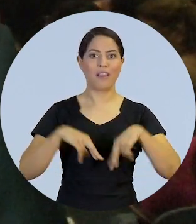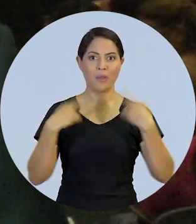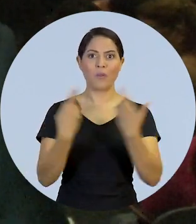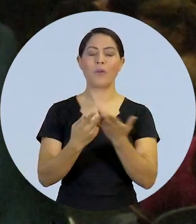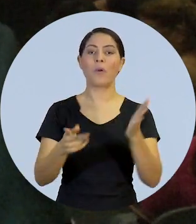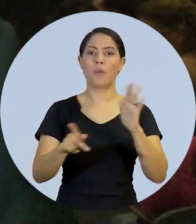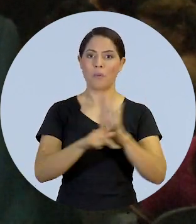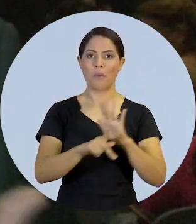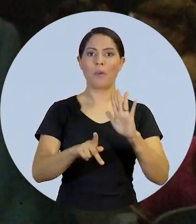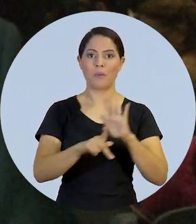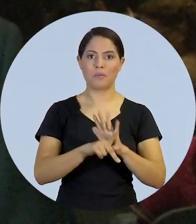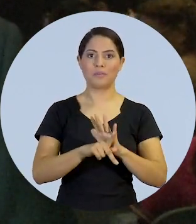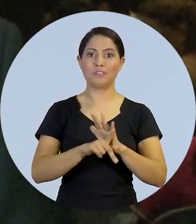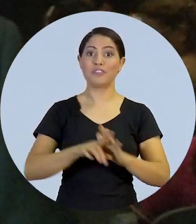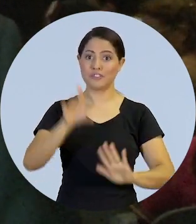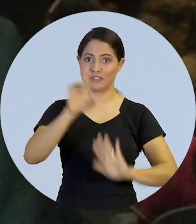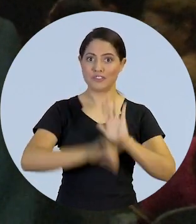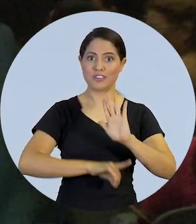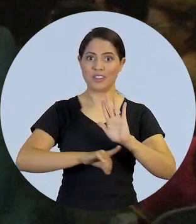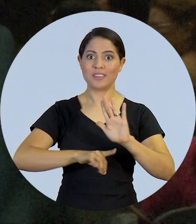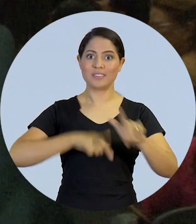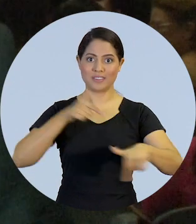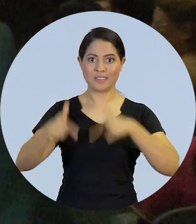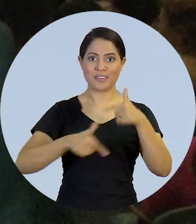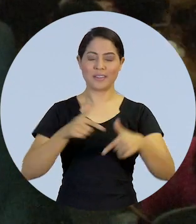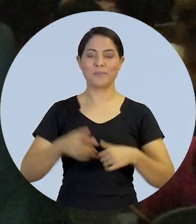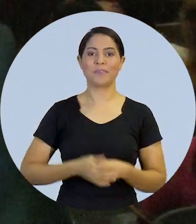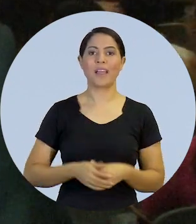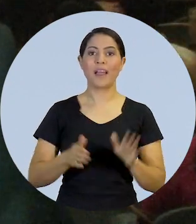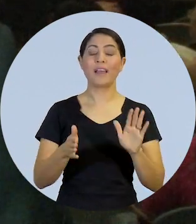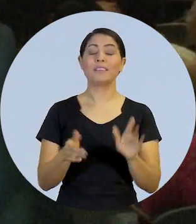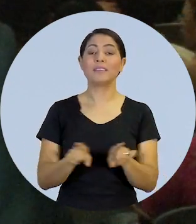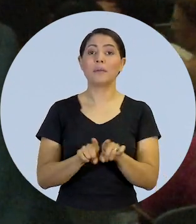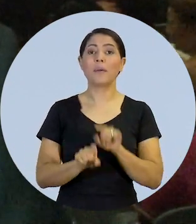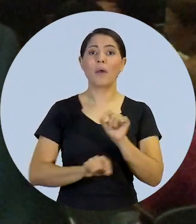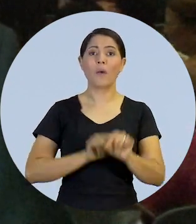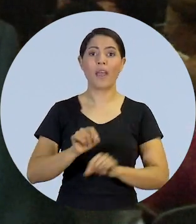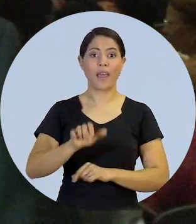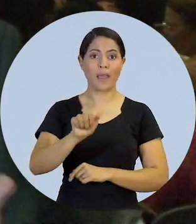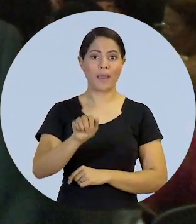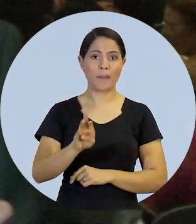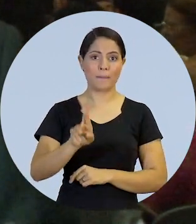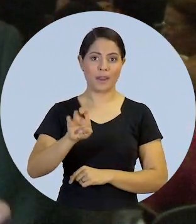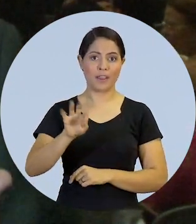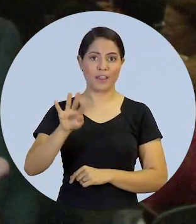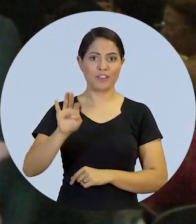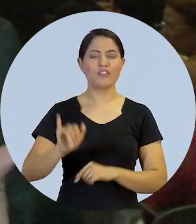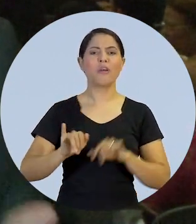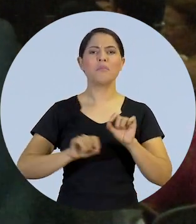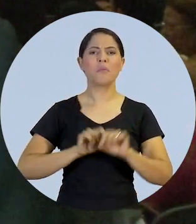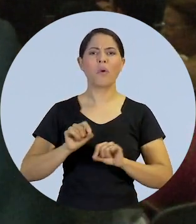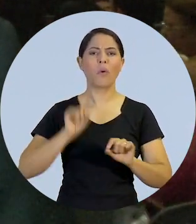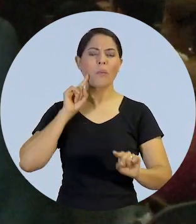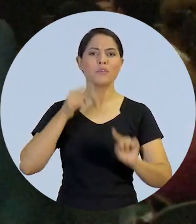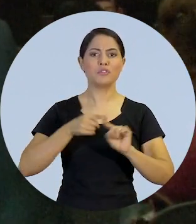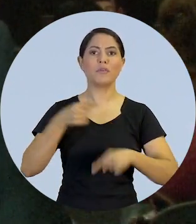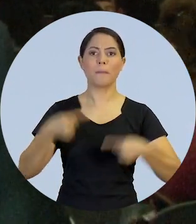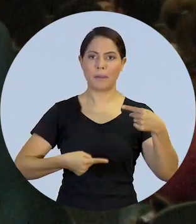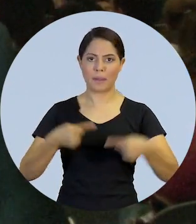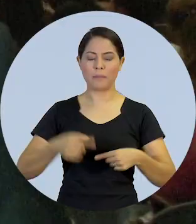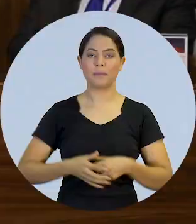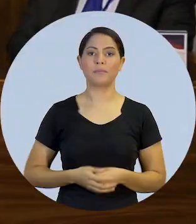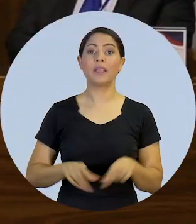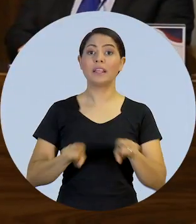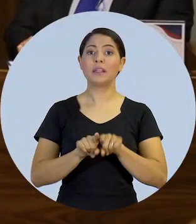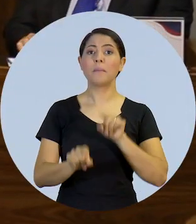direitos trabalhistas, a ABRAT e a Comissão Nacional de Direitos Sociais aqui presente vão fazer um grande debate